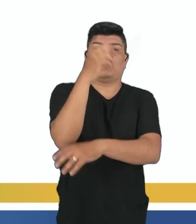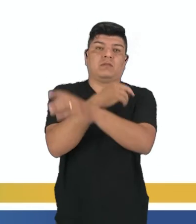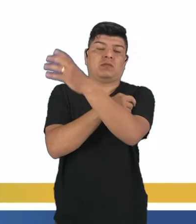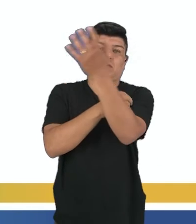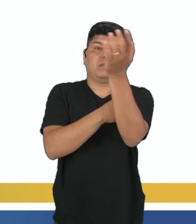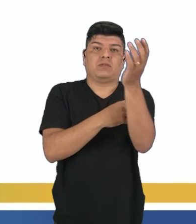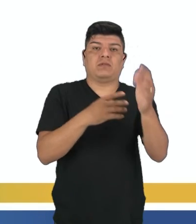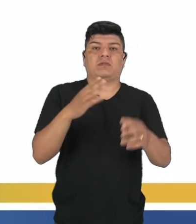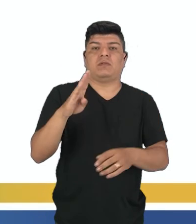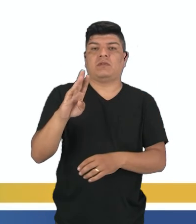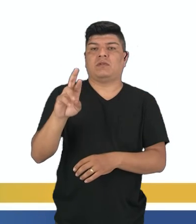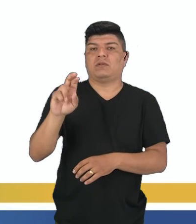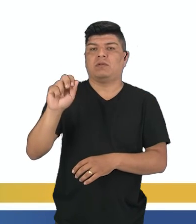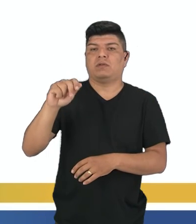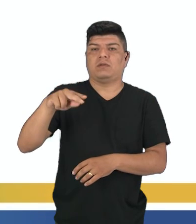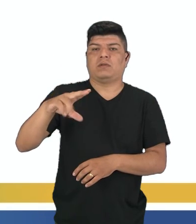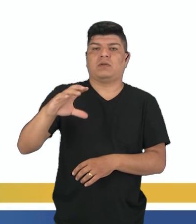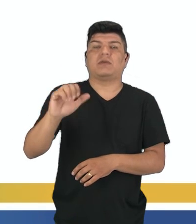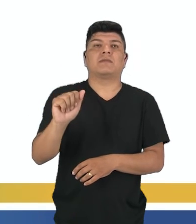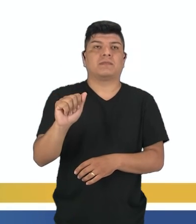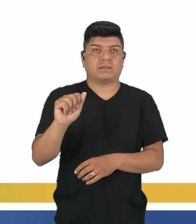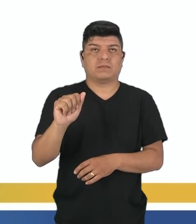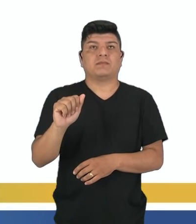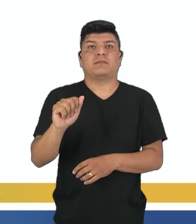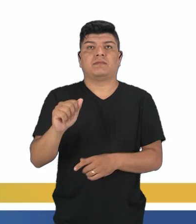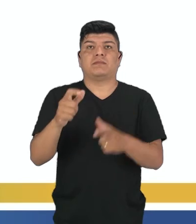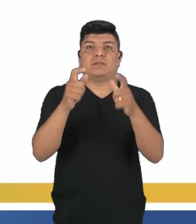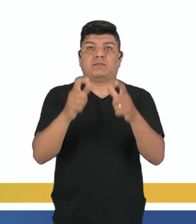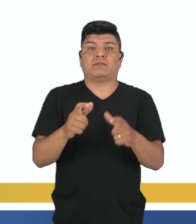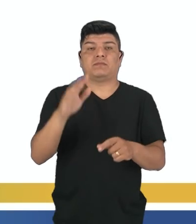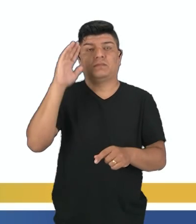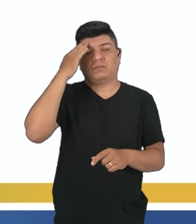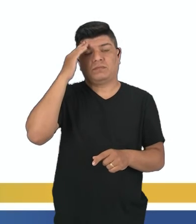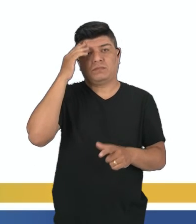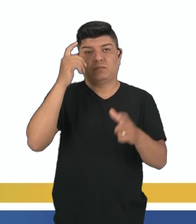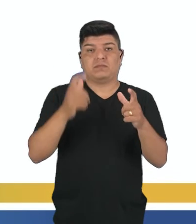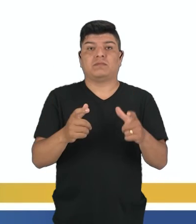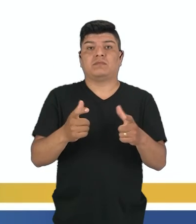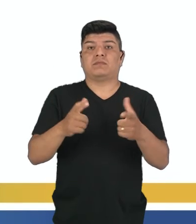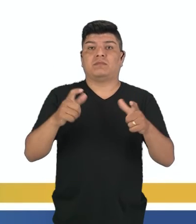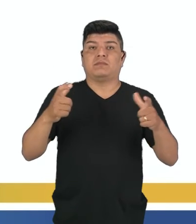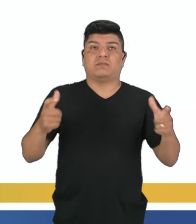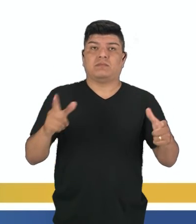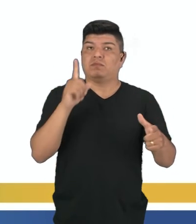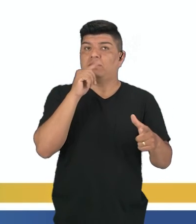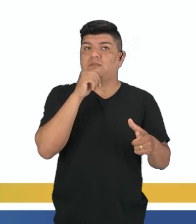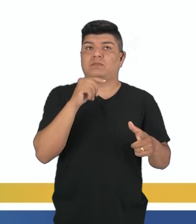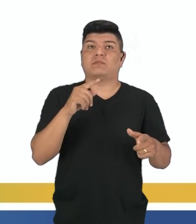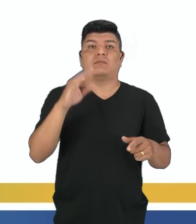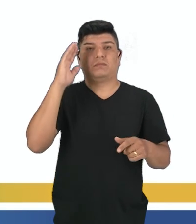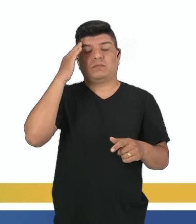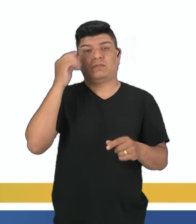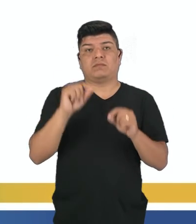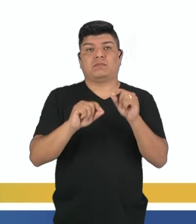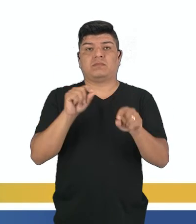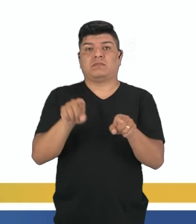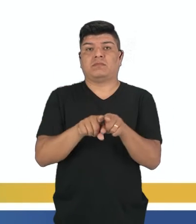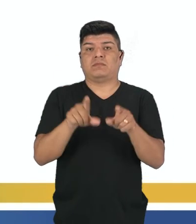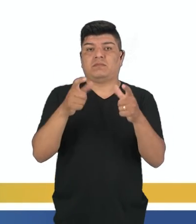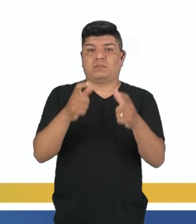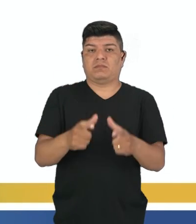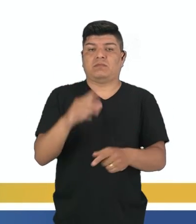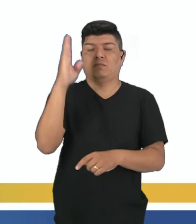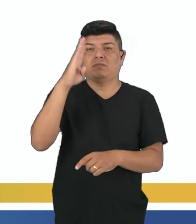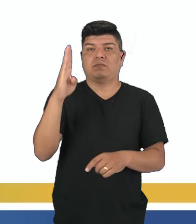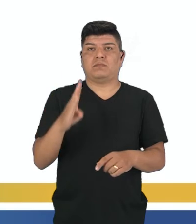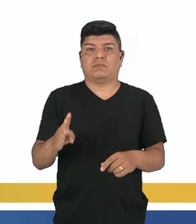branca, é considerada a savana brasileira e compreende uma área de elevado potencial aquífero, compreende a região costeira do